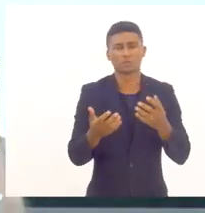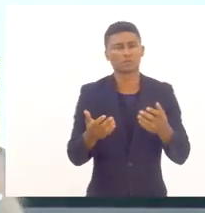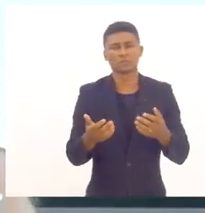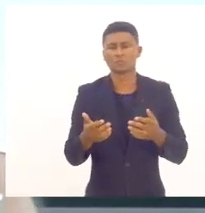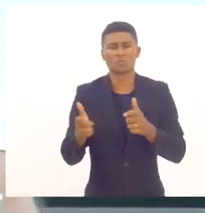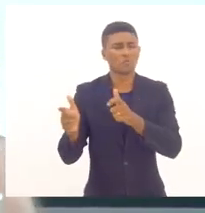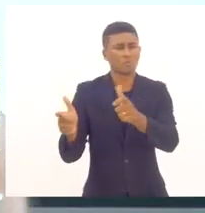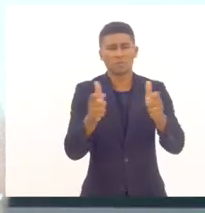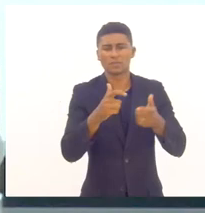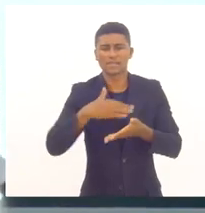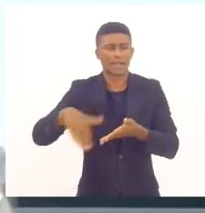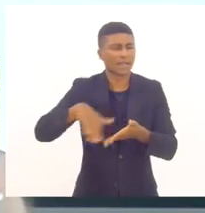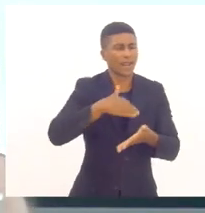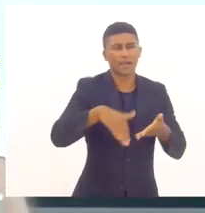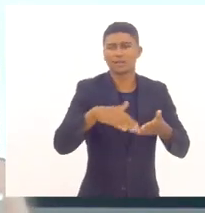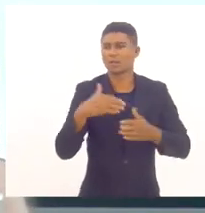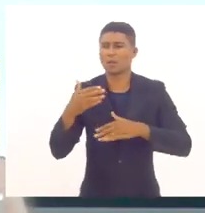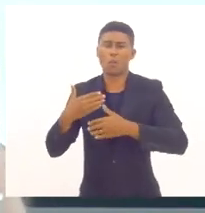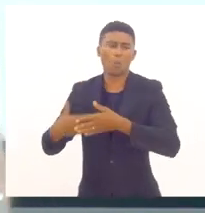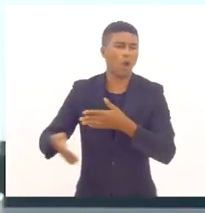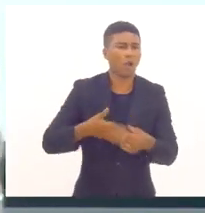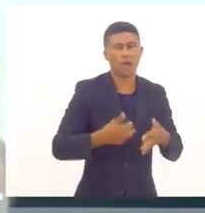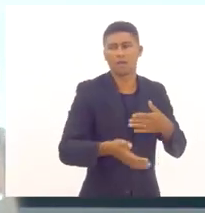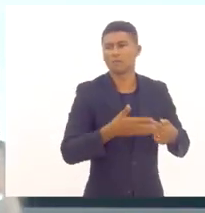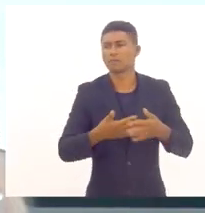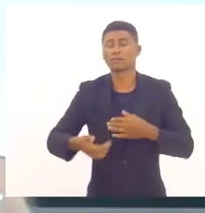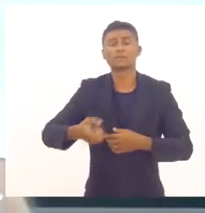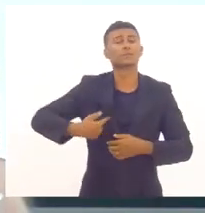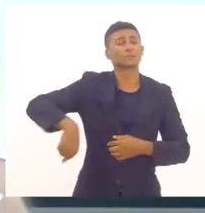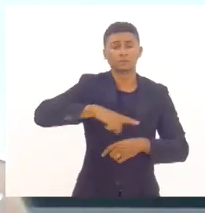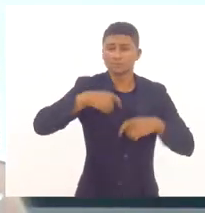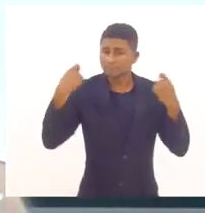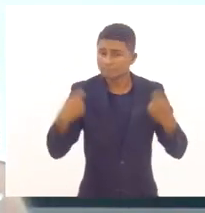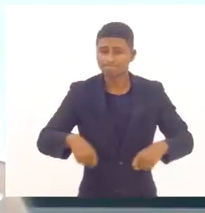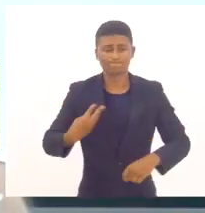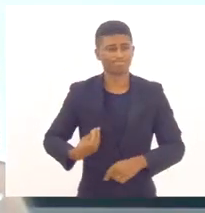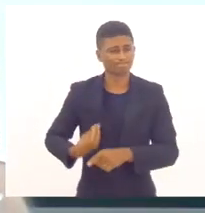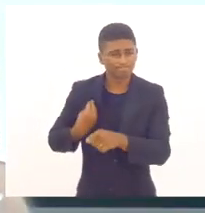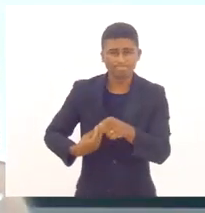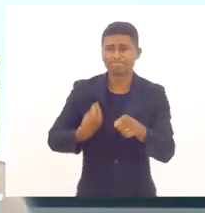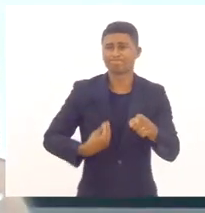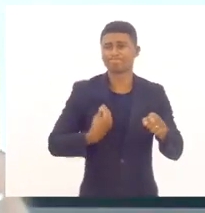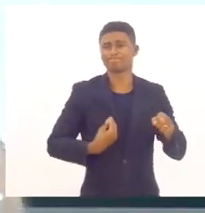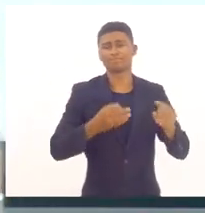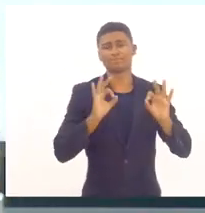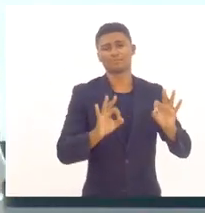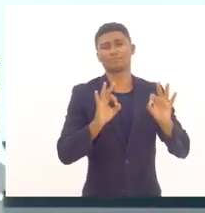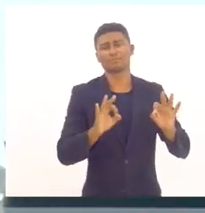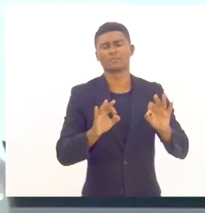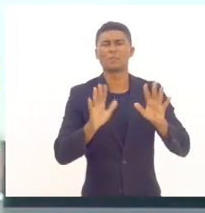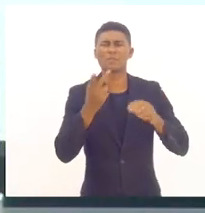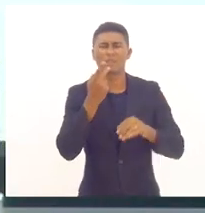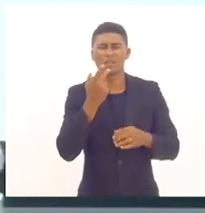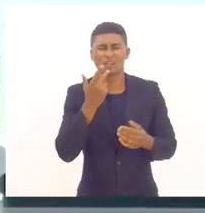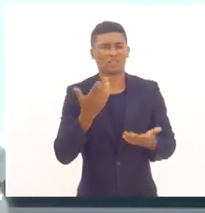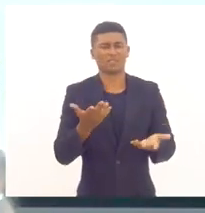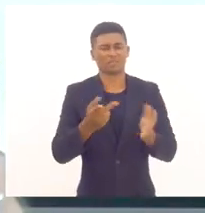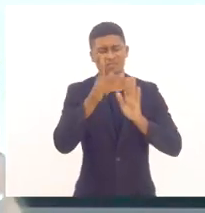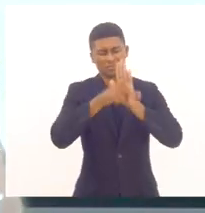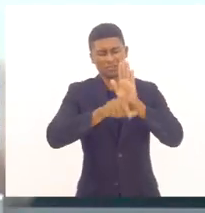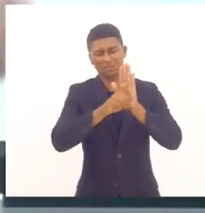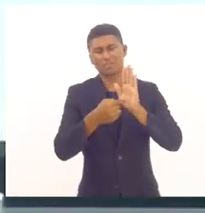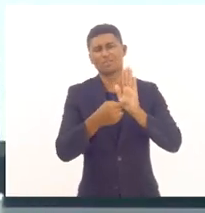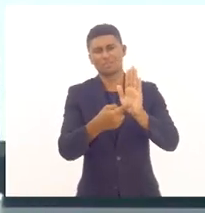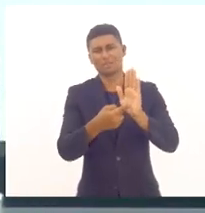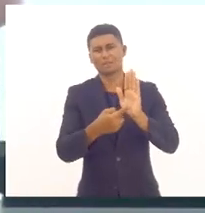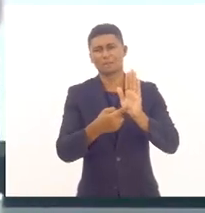qualquer secretaria, em qualquer instrumento do governo, nós precisamos ocupar o nosso espaço. Agora, dizer que um PL